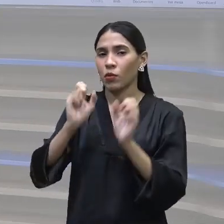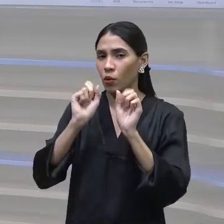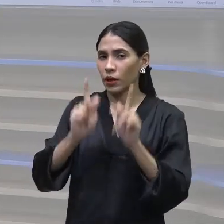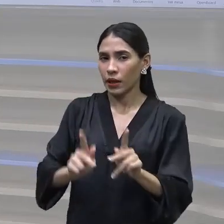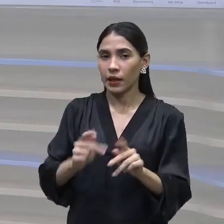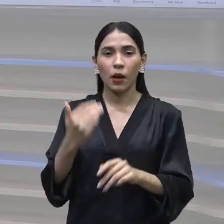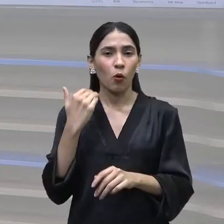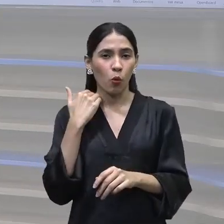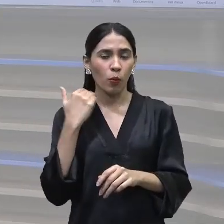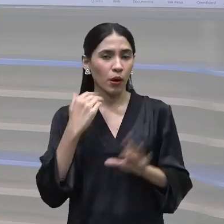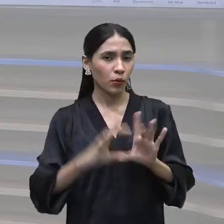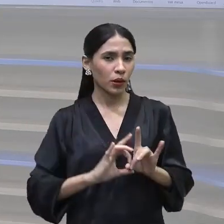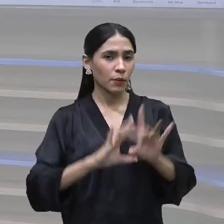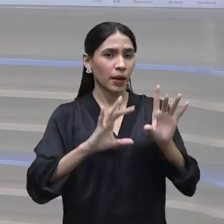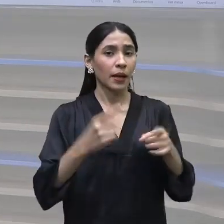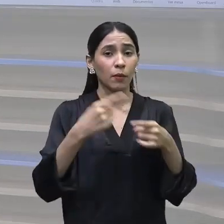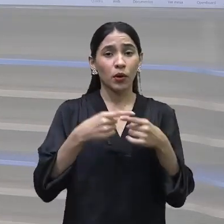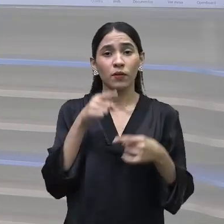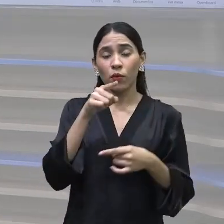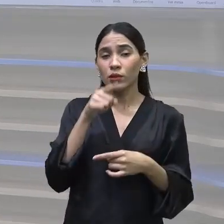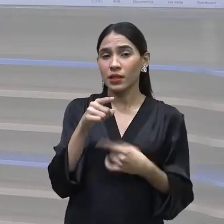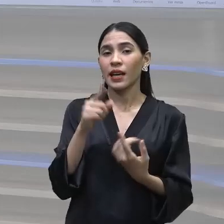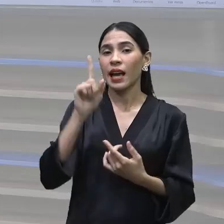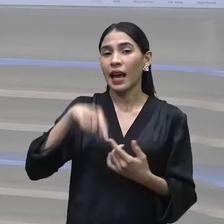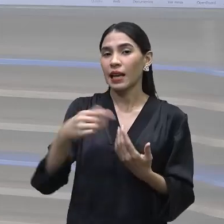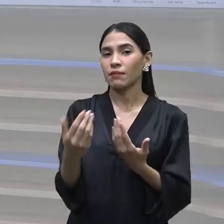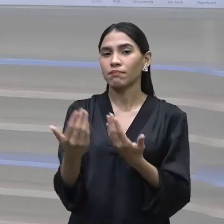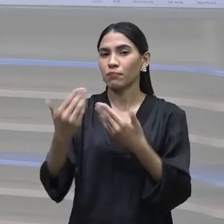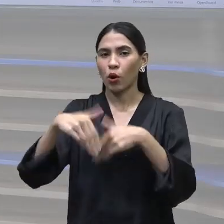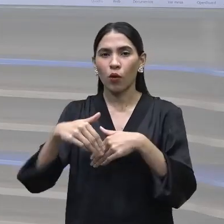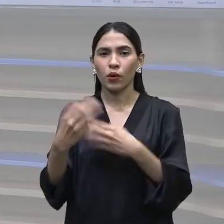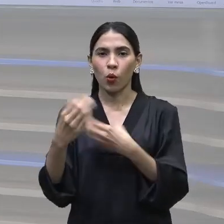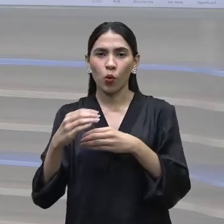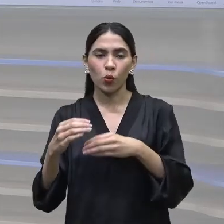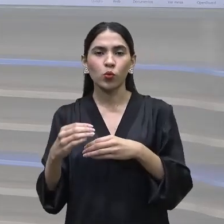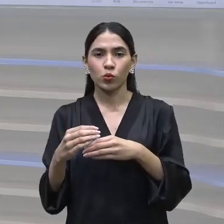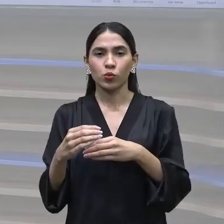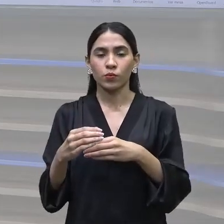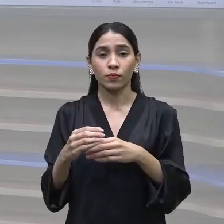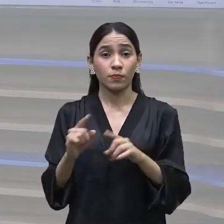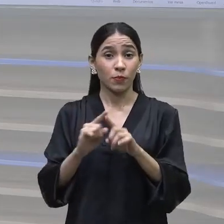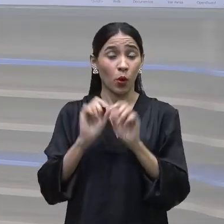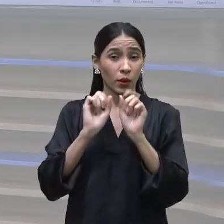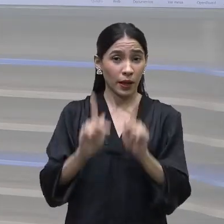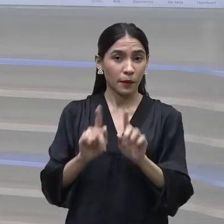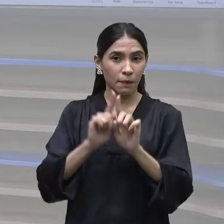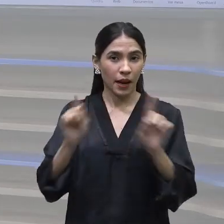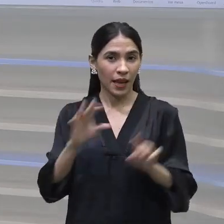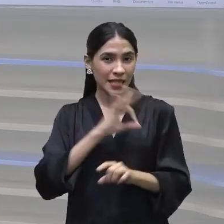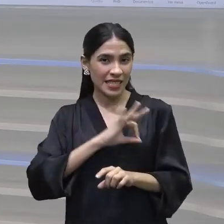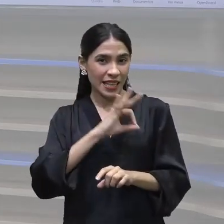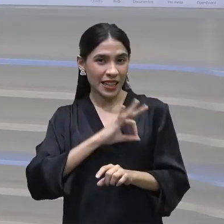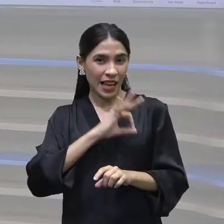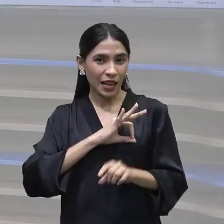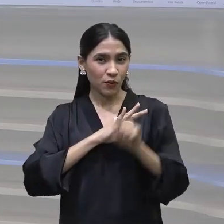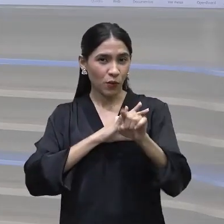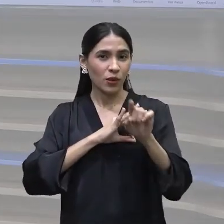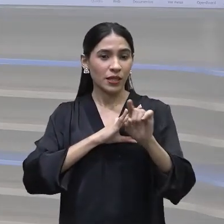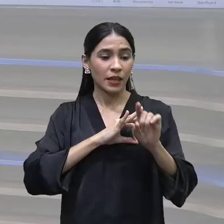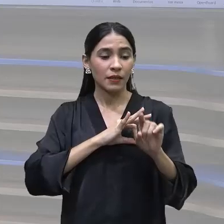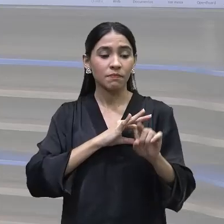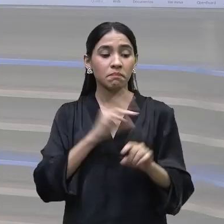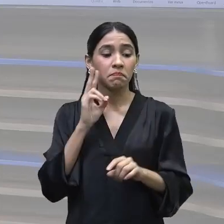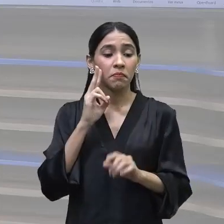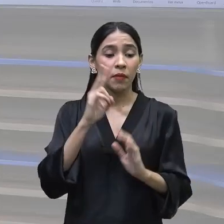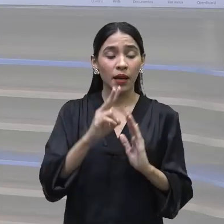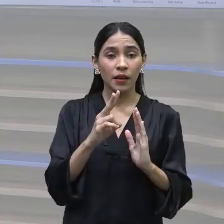porque você é funcionário público. Beleza? E aí quando você for receber o seu salário, você já vai ver que ao cair o dinheiro nessa